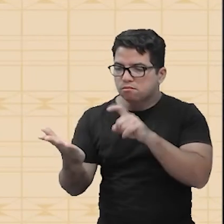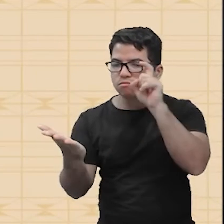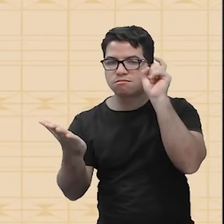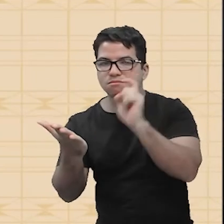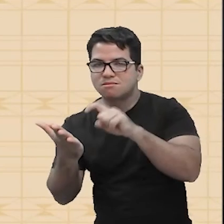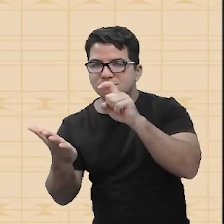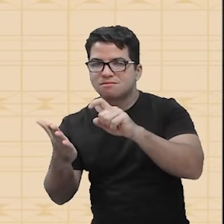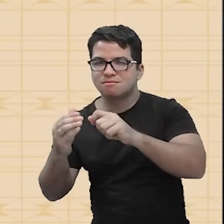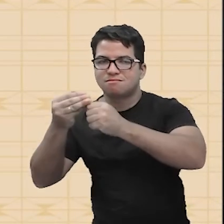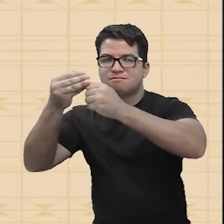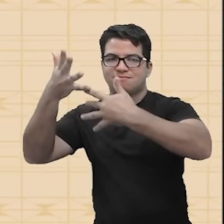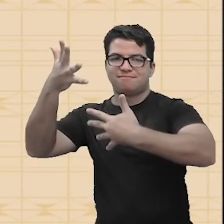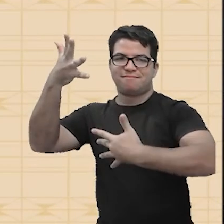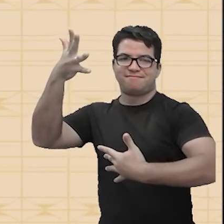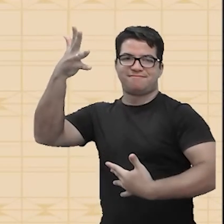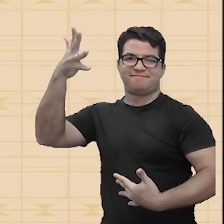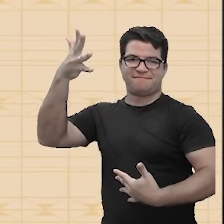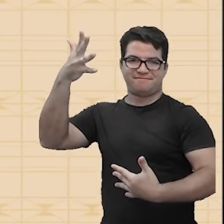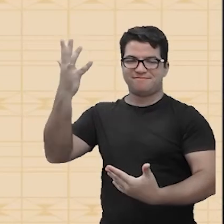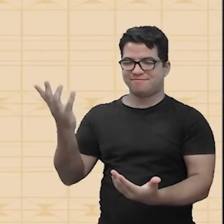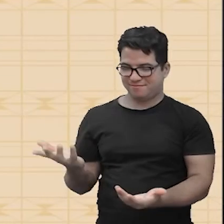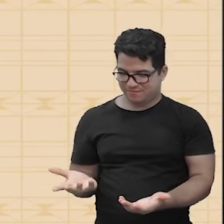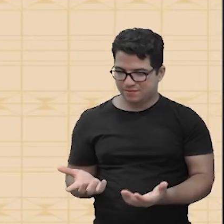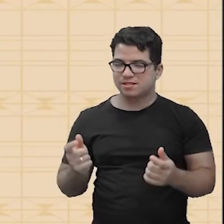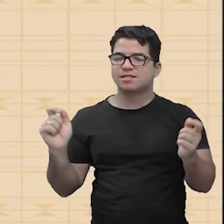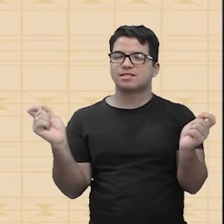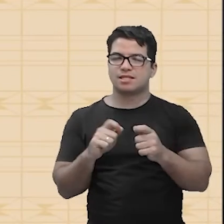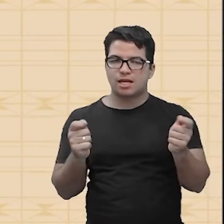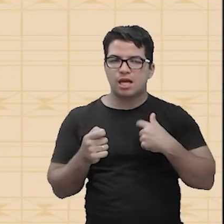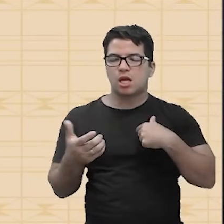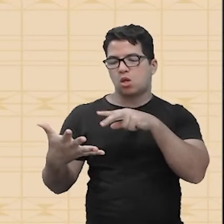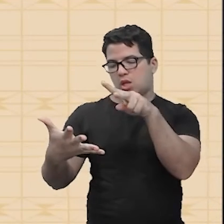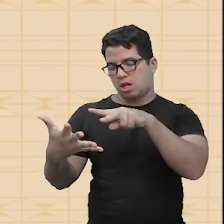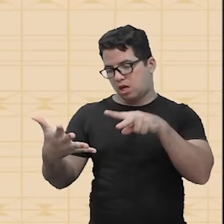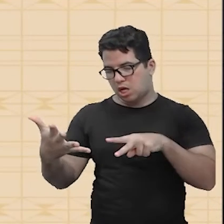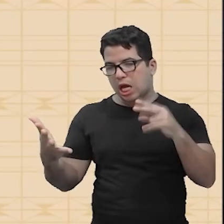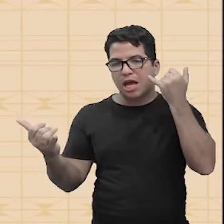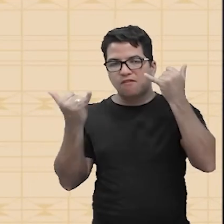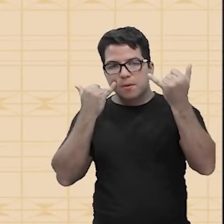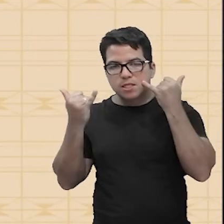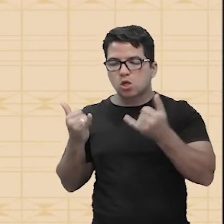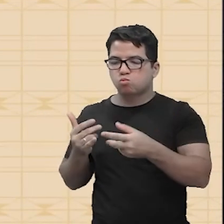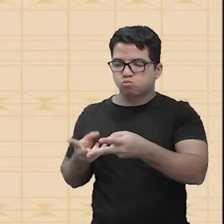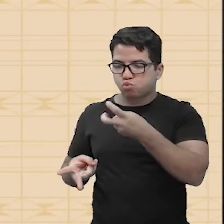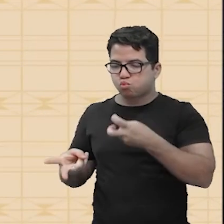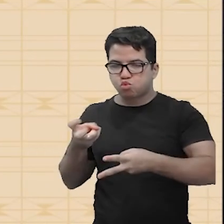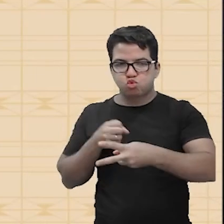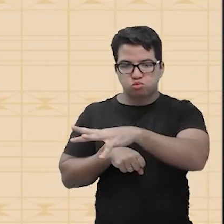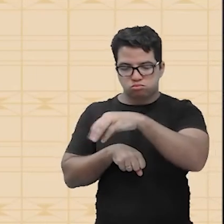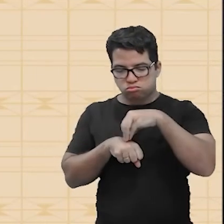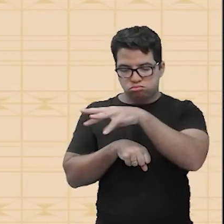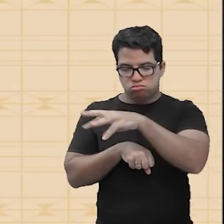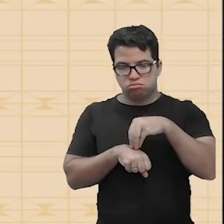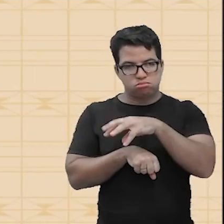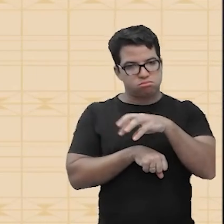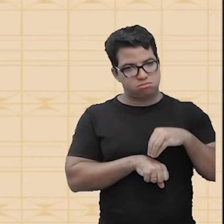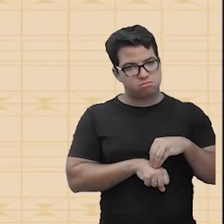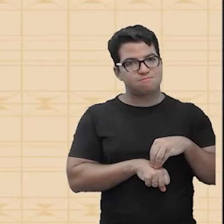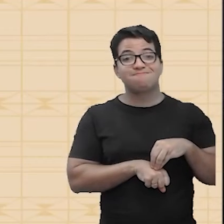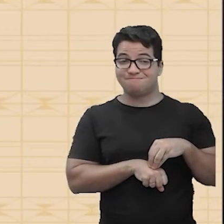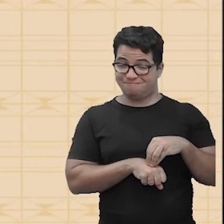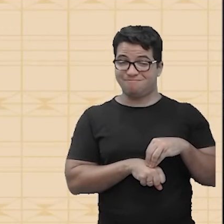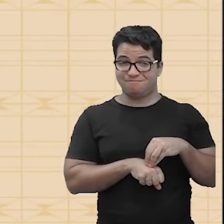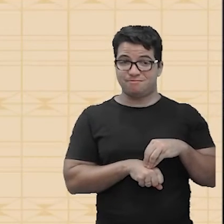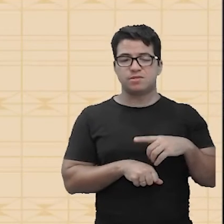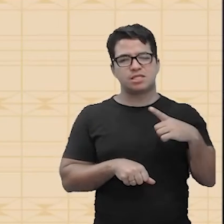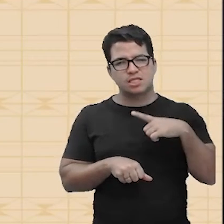justamente, através das estratégias de leitura, extrair as informações gerais com o skimming e específicas com o